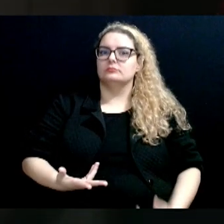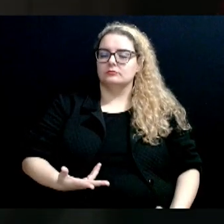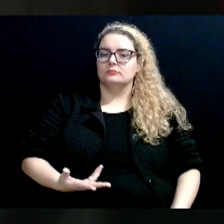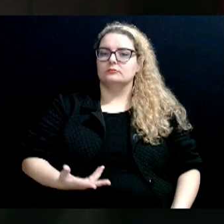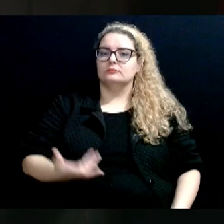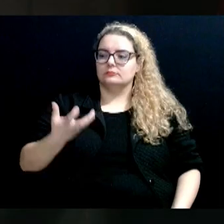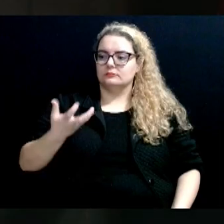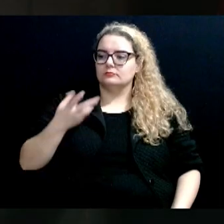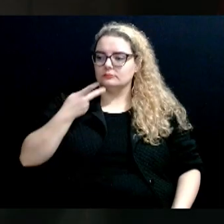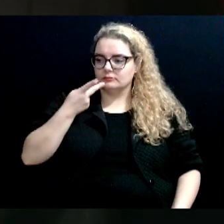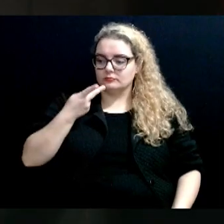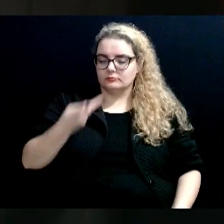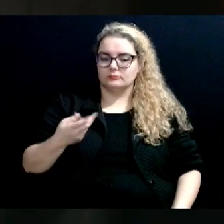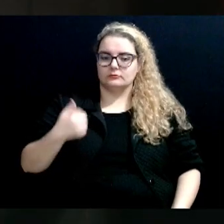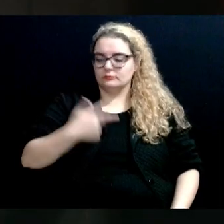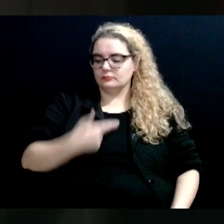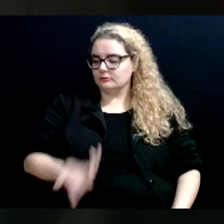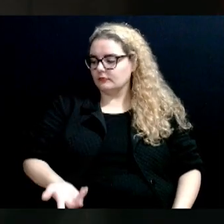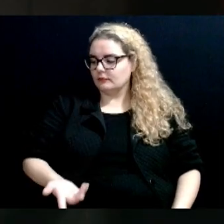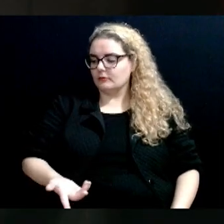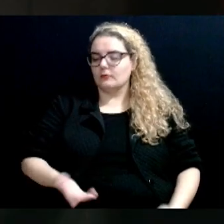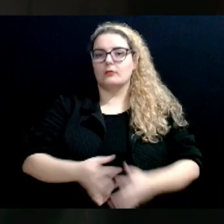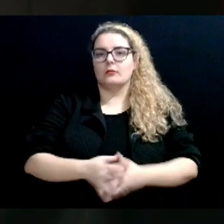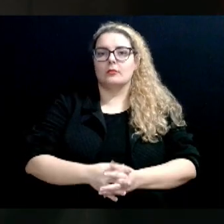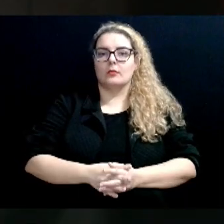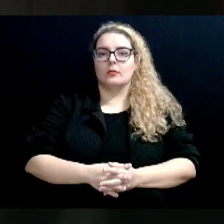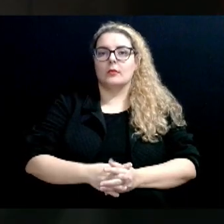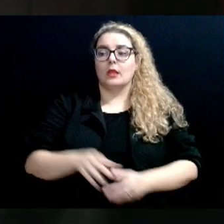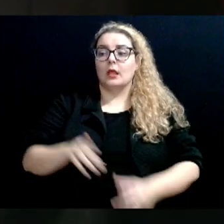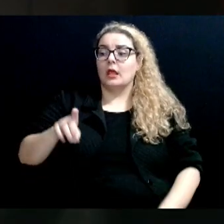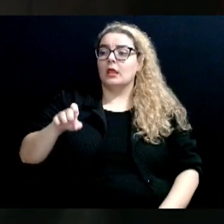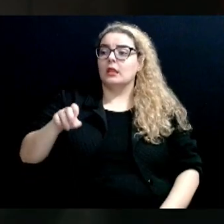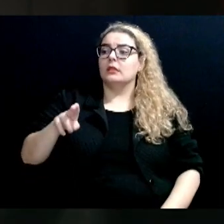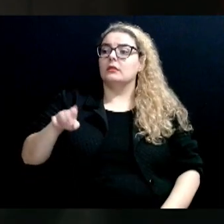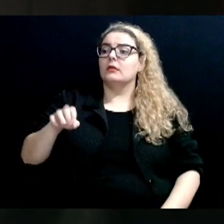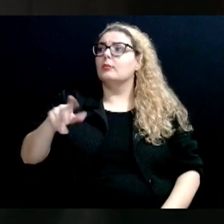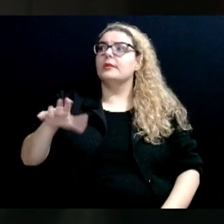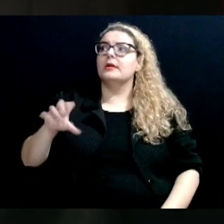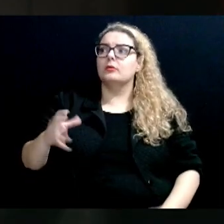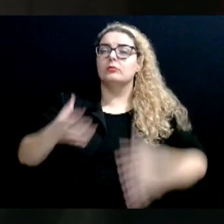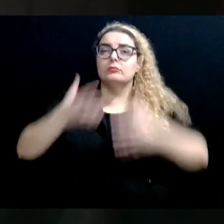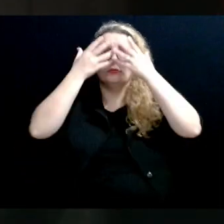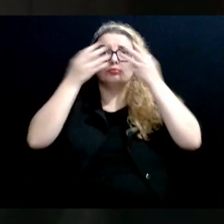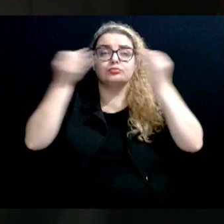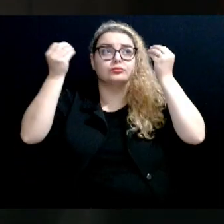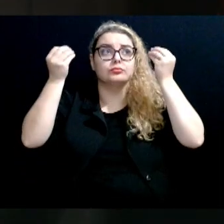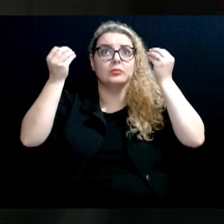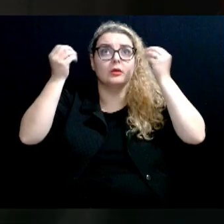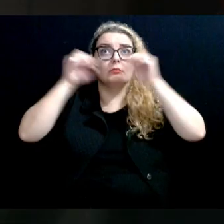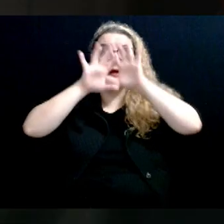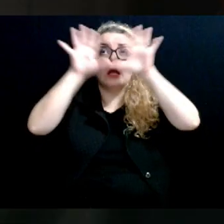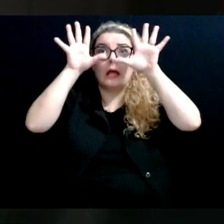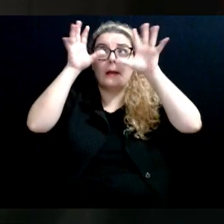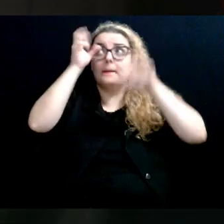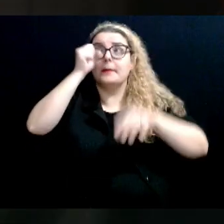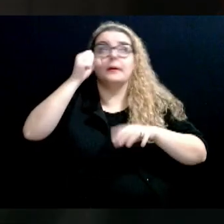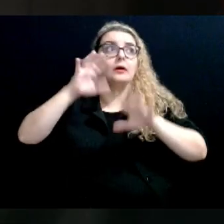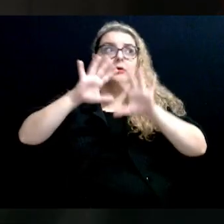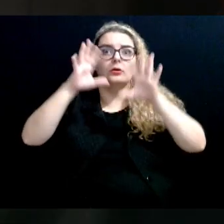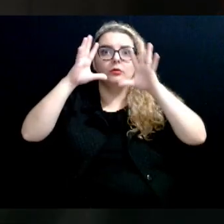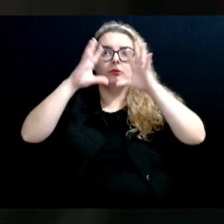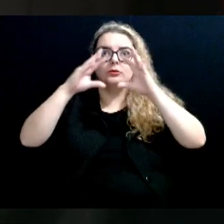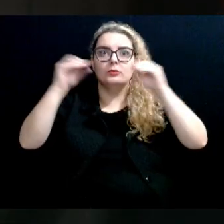gente, Karina, o branco. Por que o branco? Né? O que acontece? Parece que sumiu.